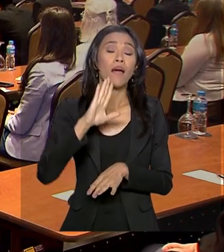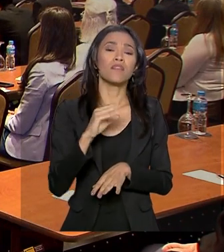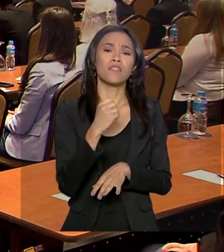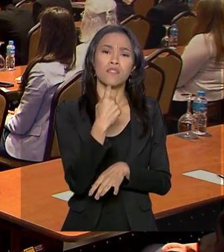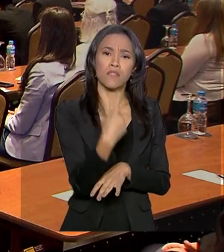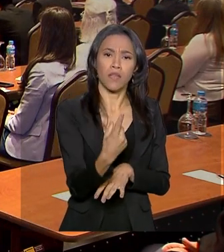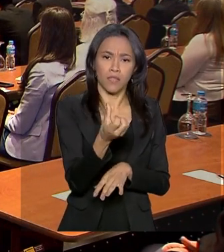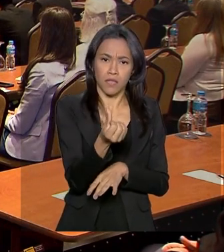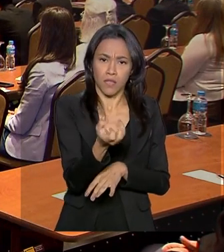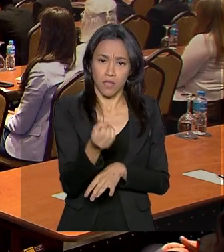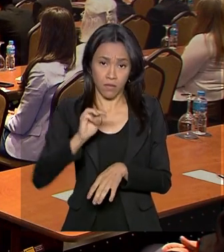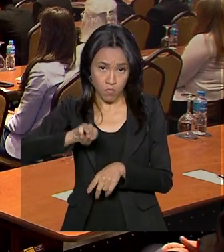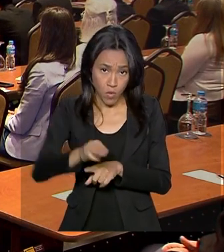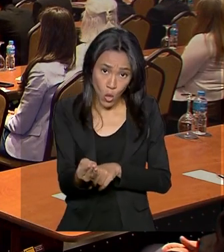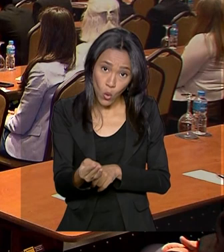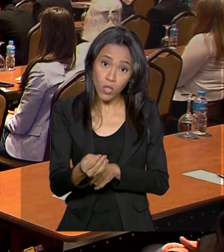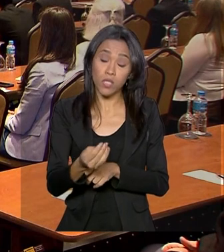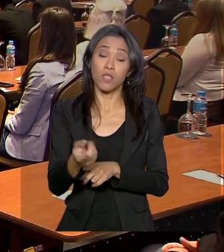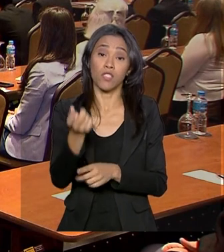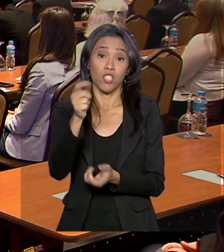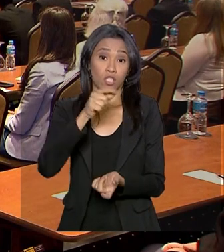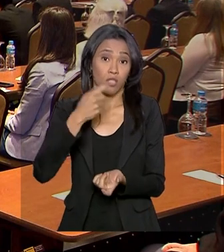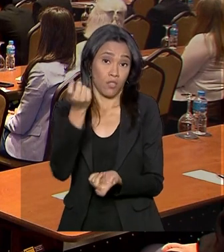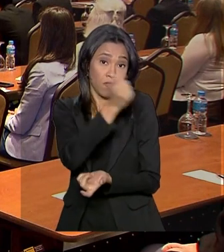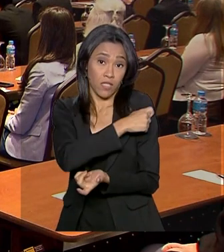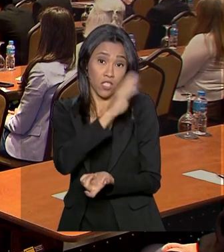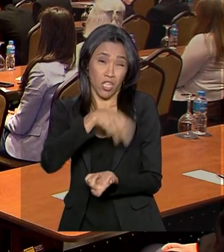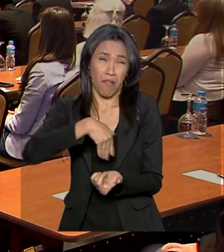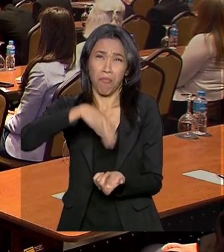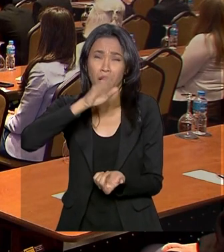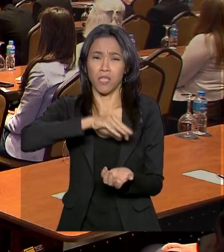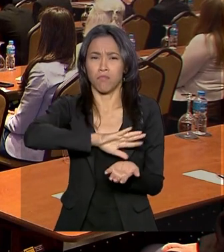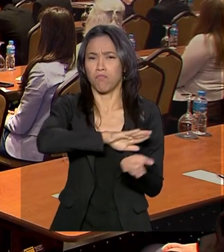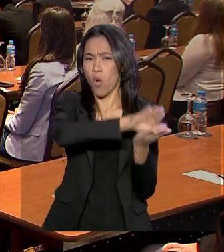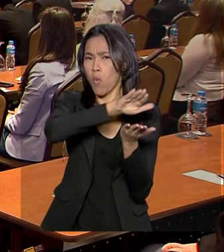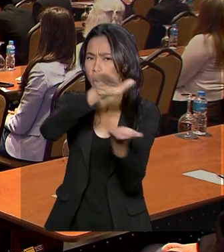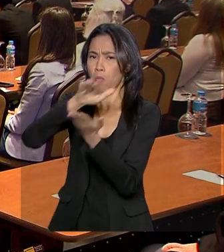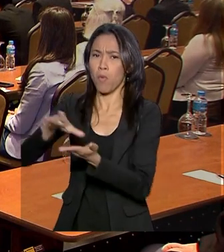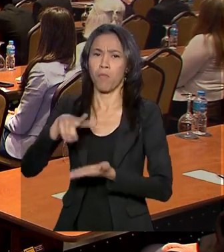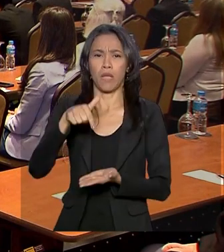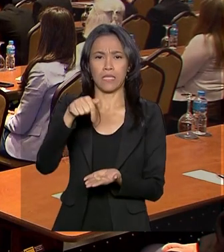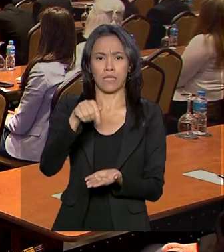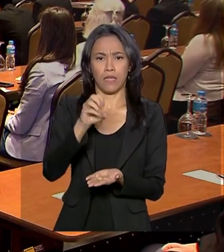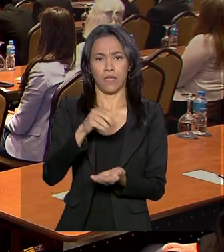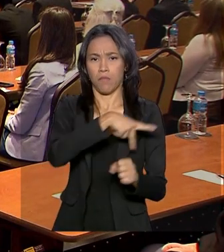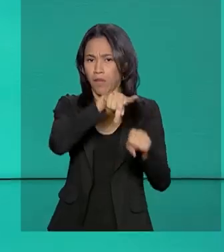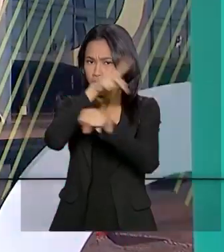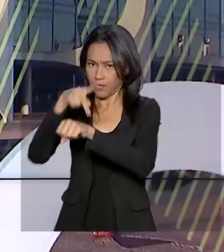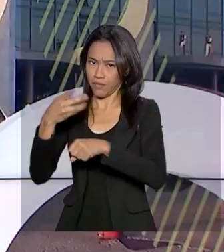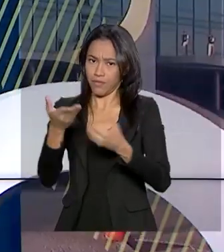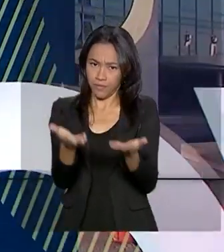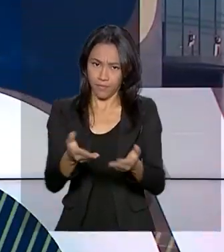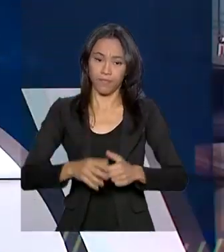doses já foram exportadas para mais de 70 países. Do Rio de Janeiro, Marcelo Castilho, para o Governo Agora.